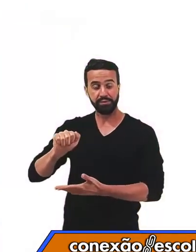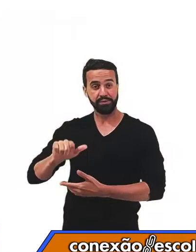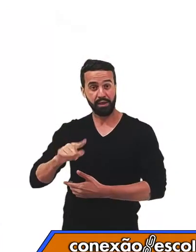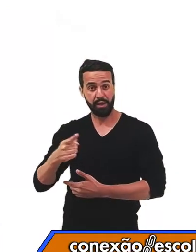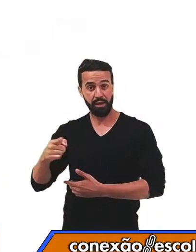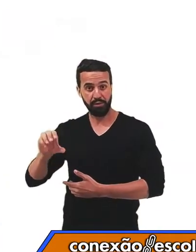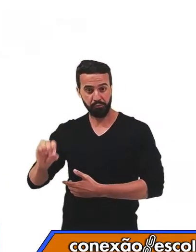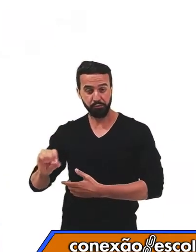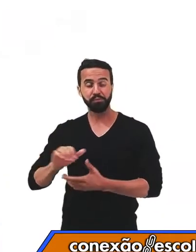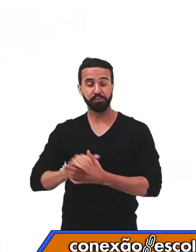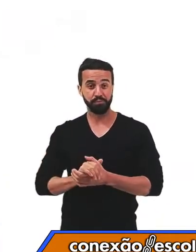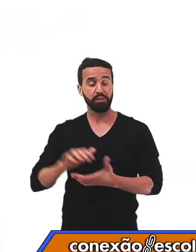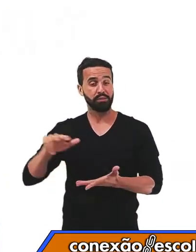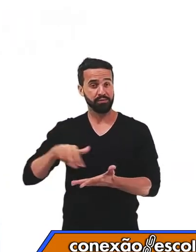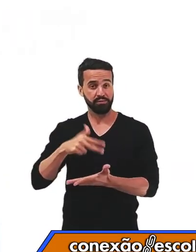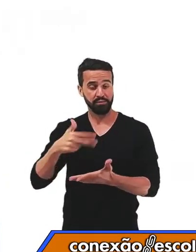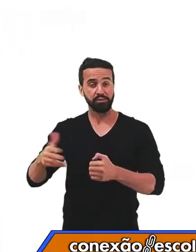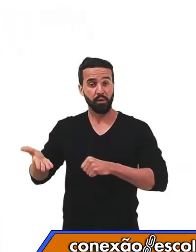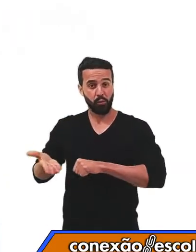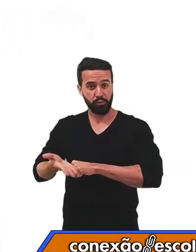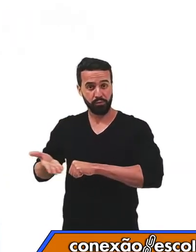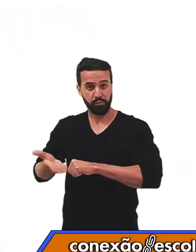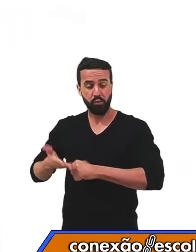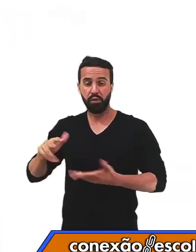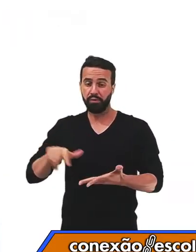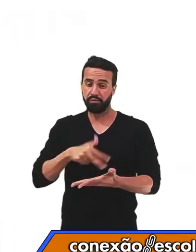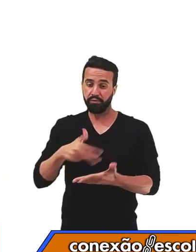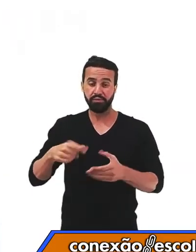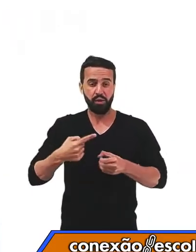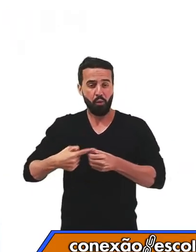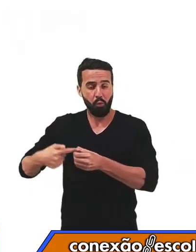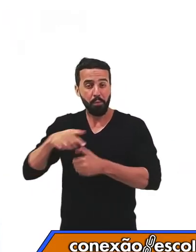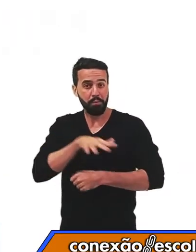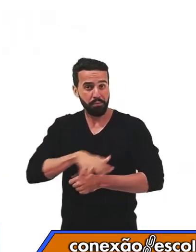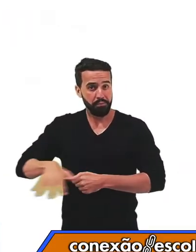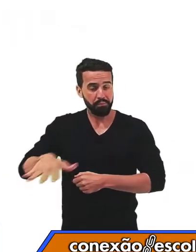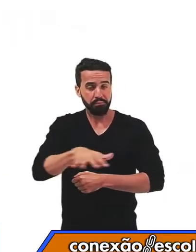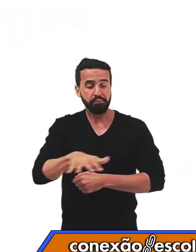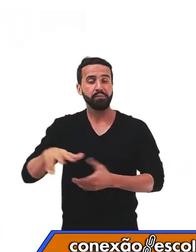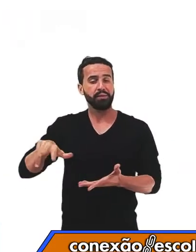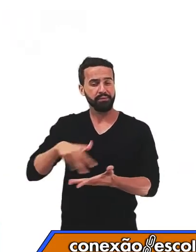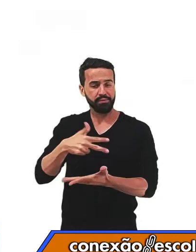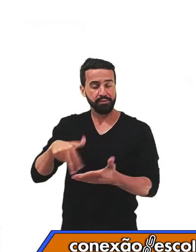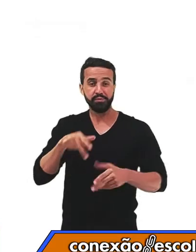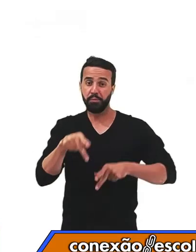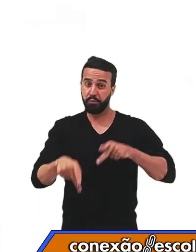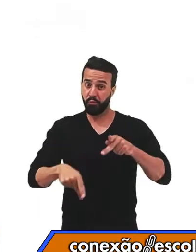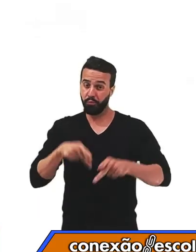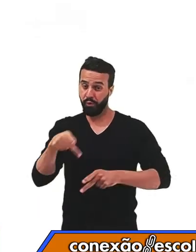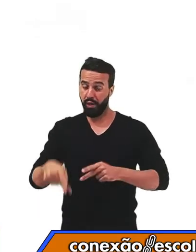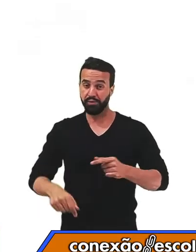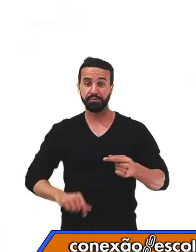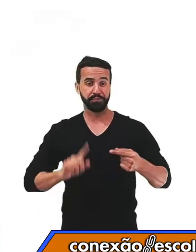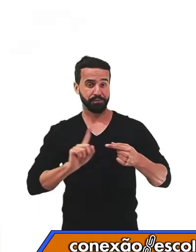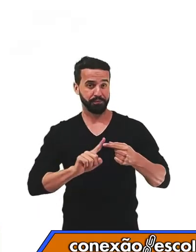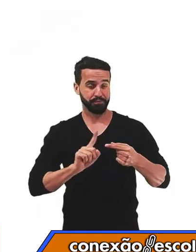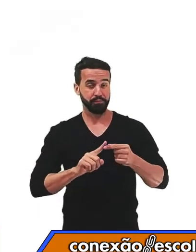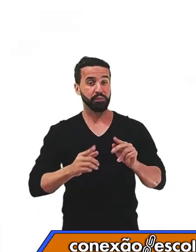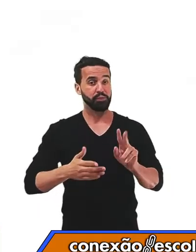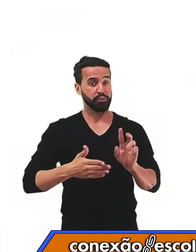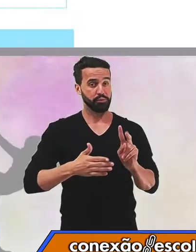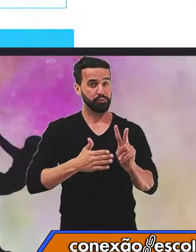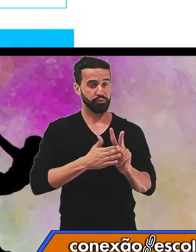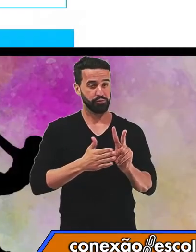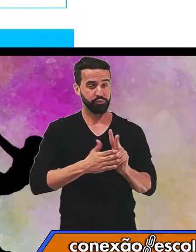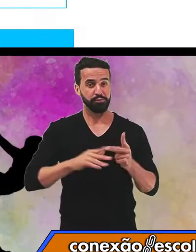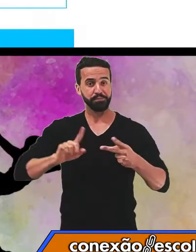as danças contemporâneas, as danças urbanas e as danças populares, que englobam as de origem